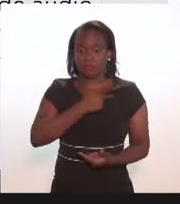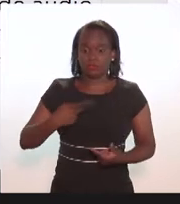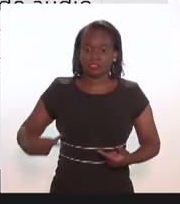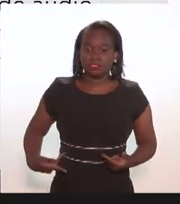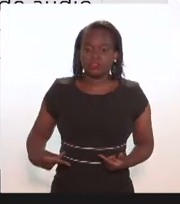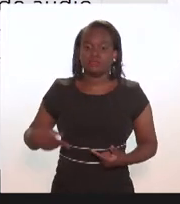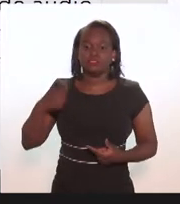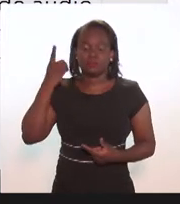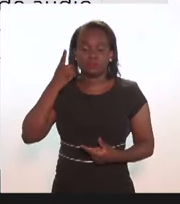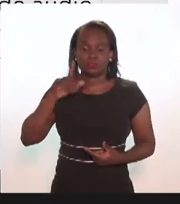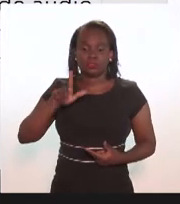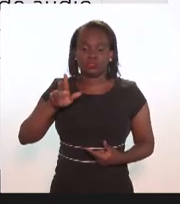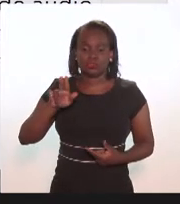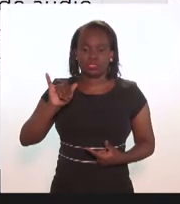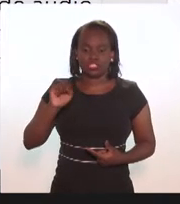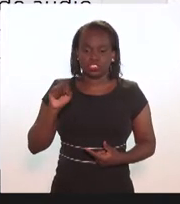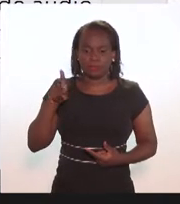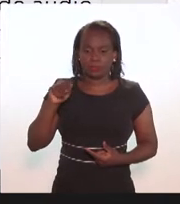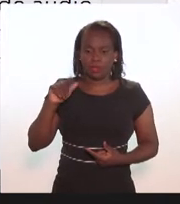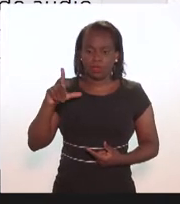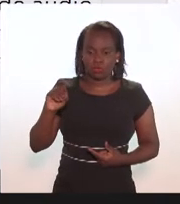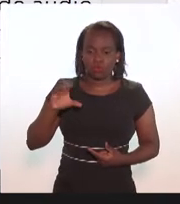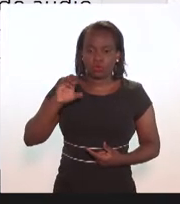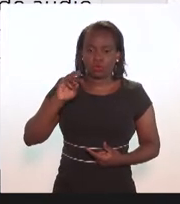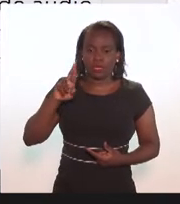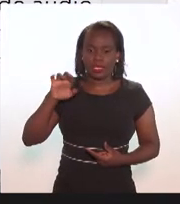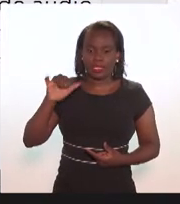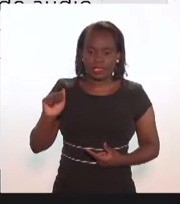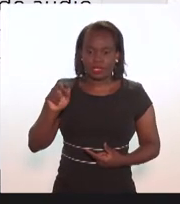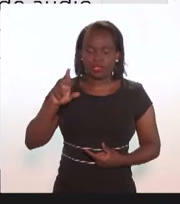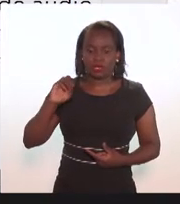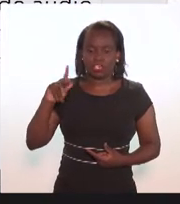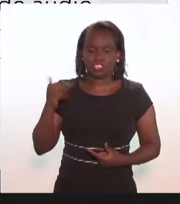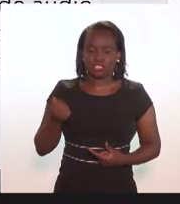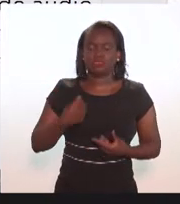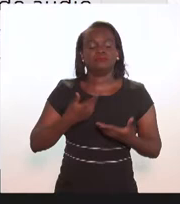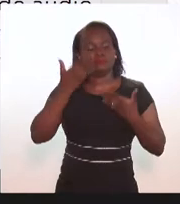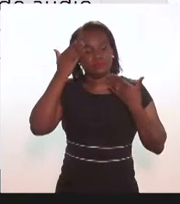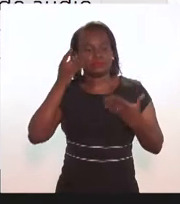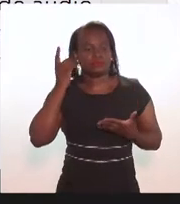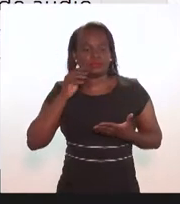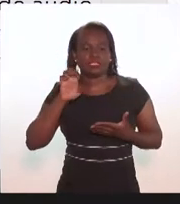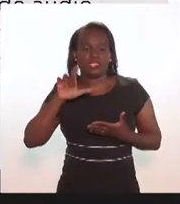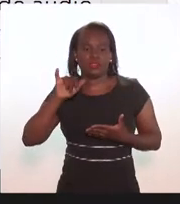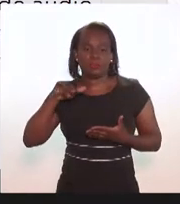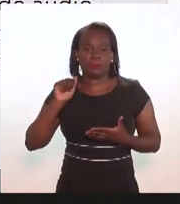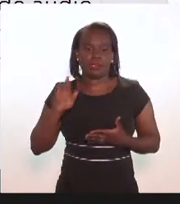presidência, deputado do Luiz Paulo Corrêa da Rocha. Obrigado, deputado Leomar.